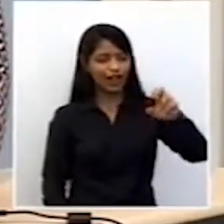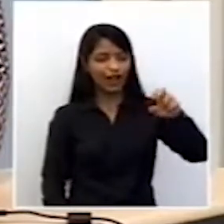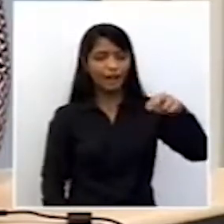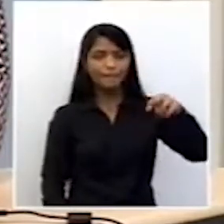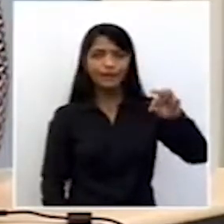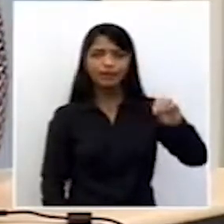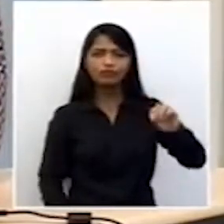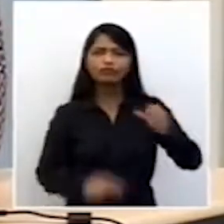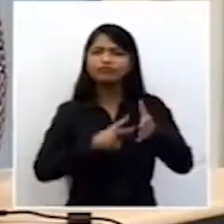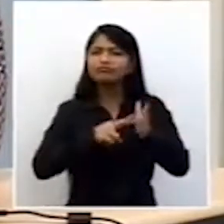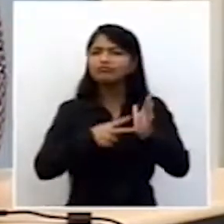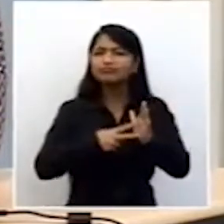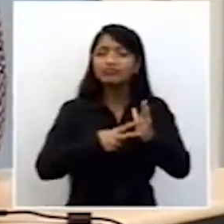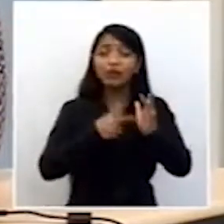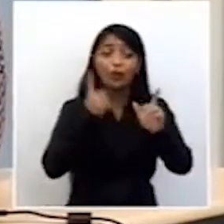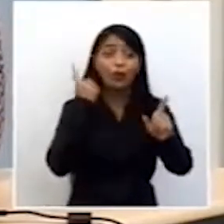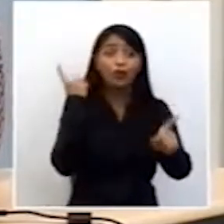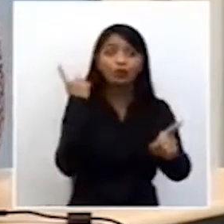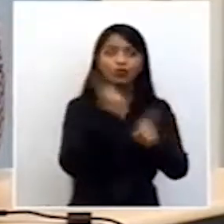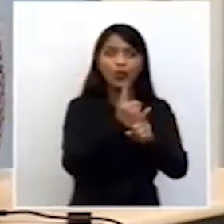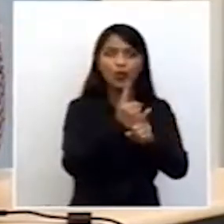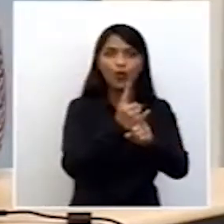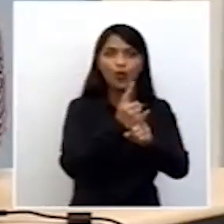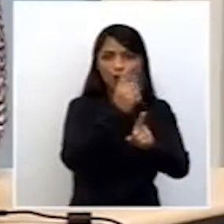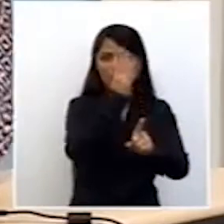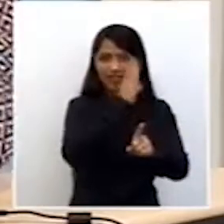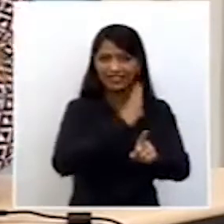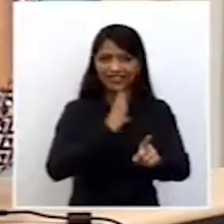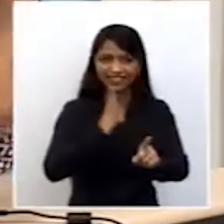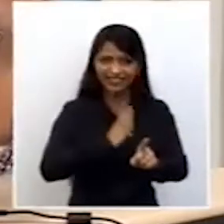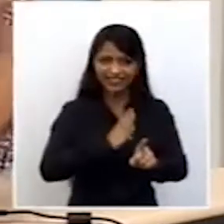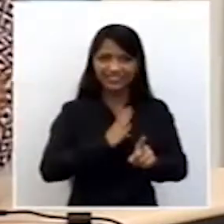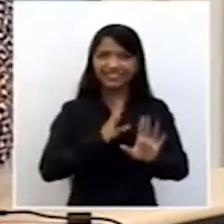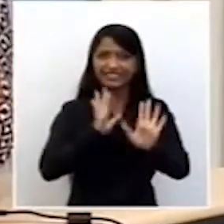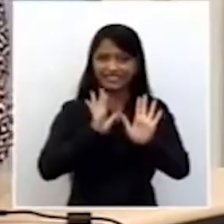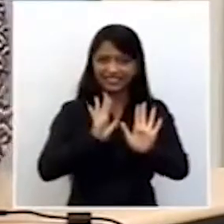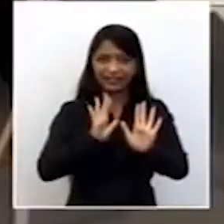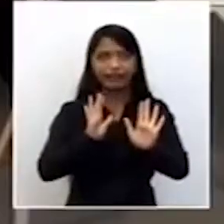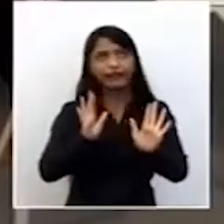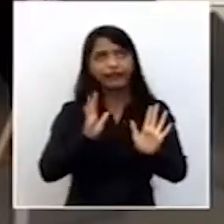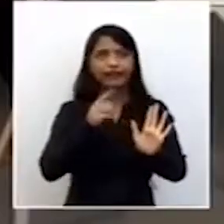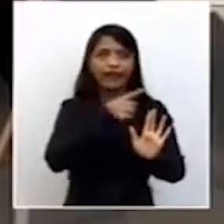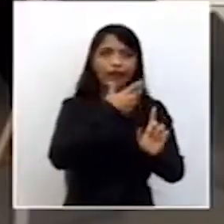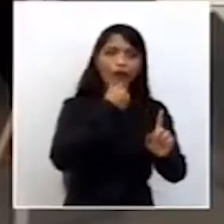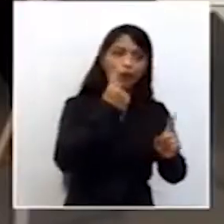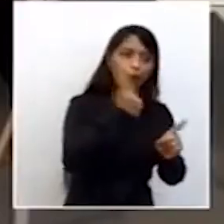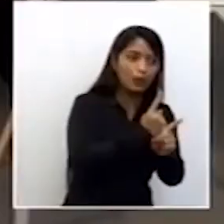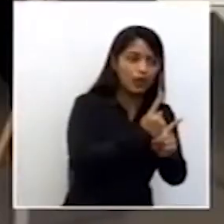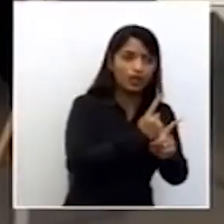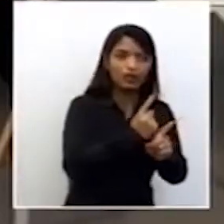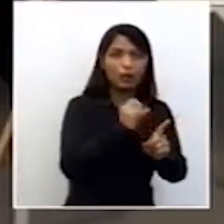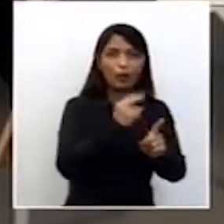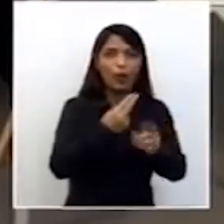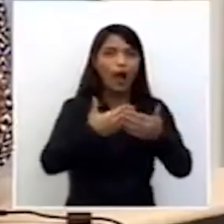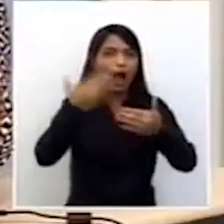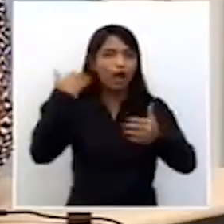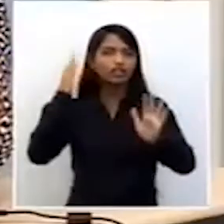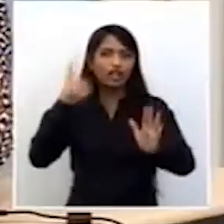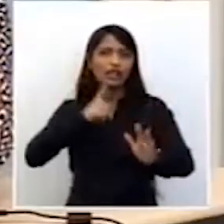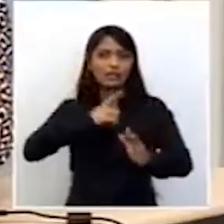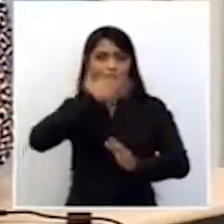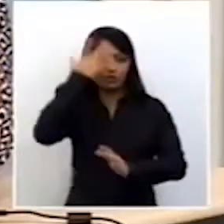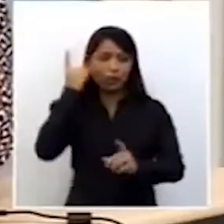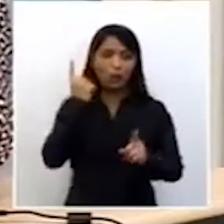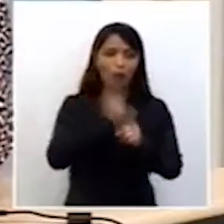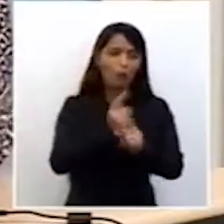seria o descobrimento do Brasil. Não vamos entrar no mérito, assim, se descobriu, se não descobriu, enquanto a gente analisa